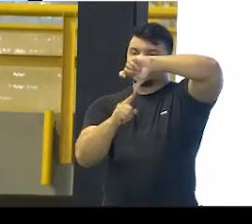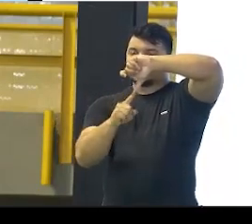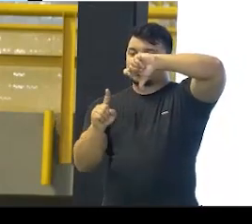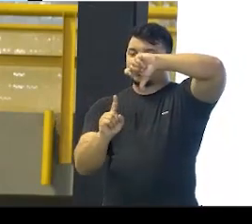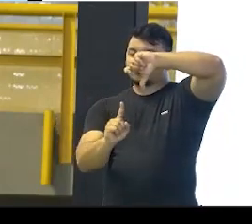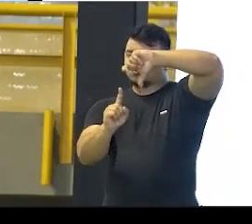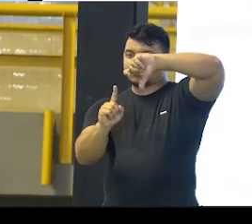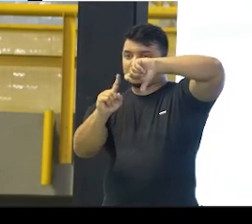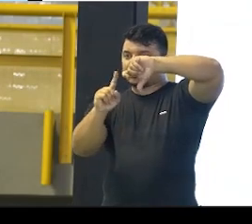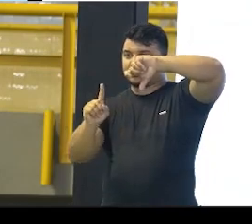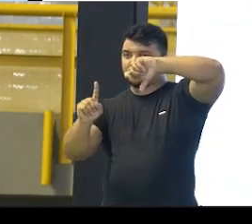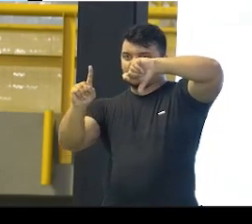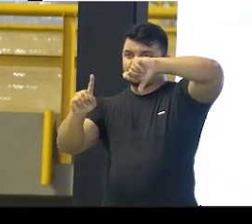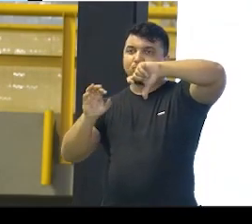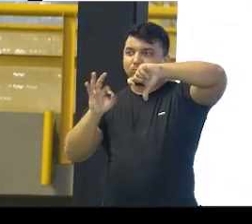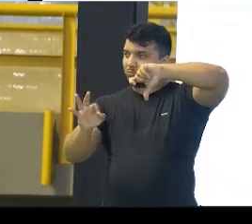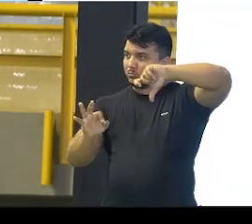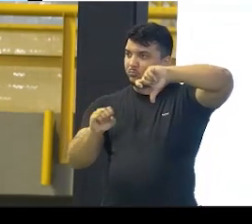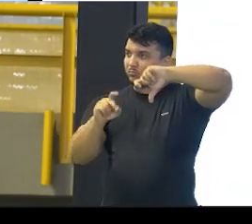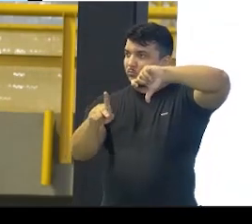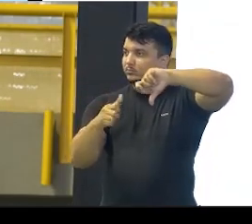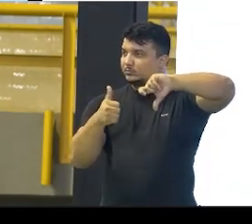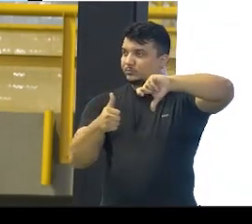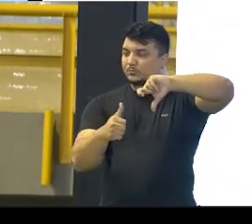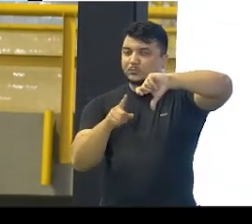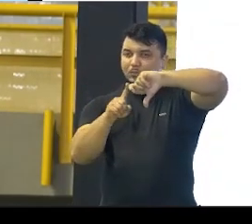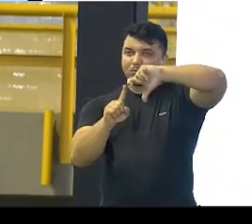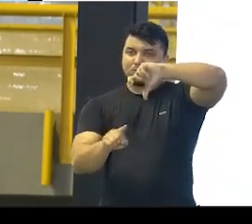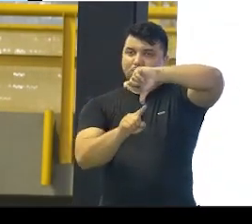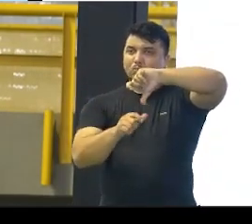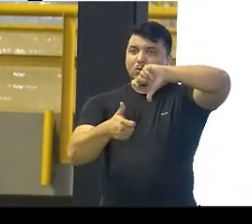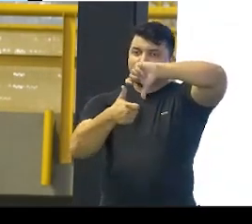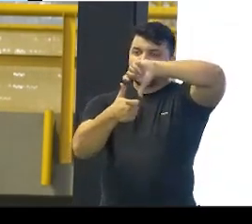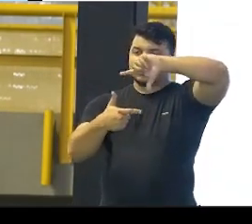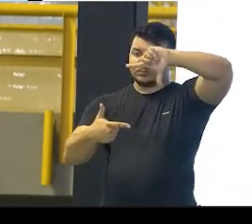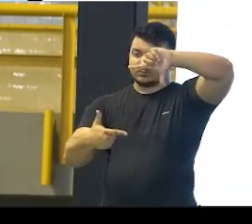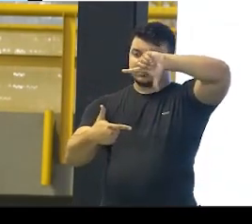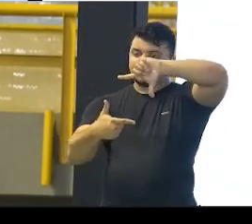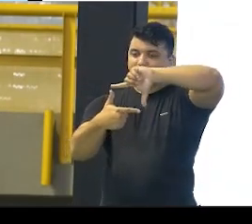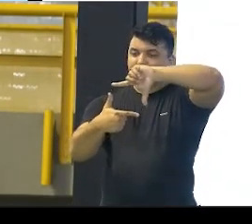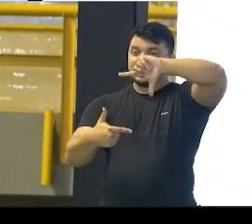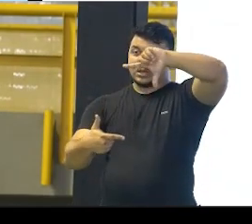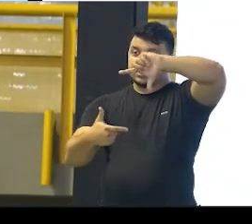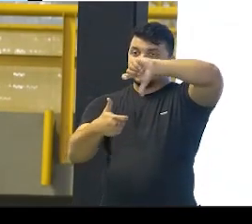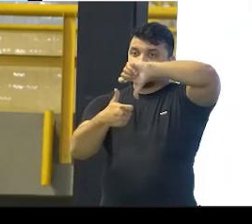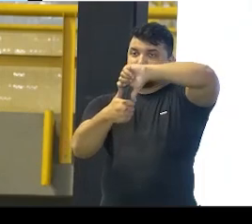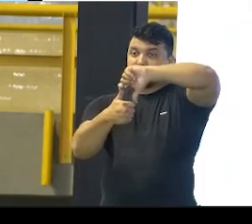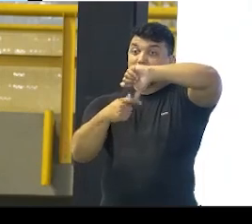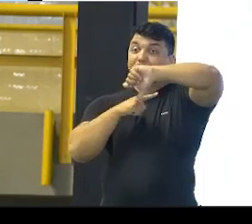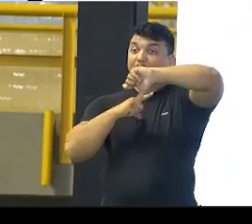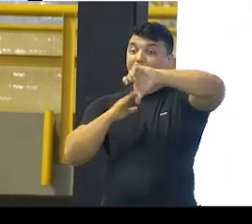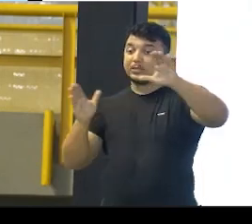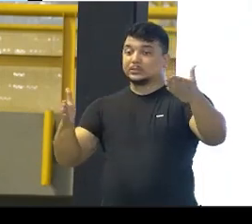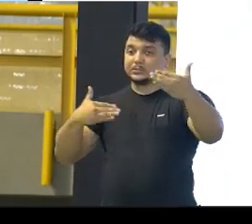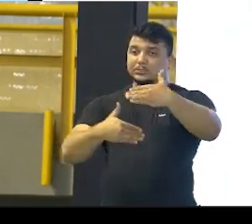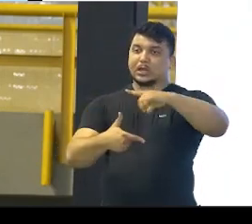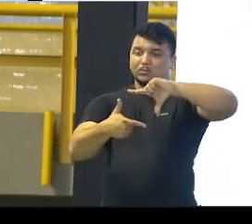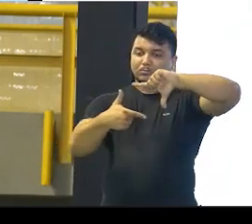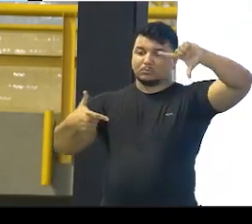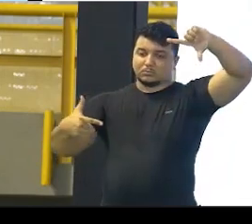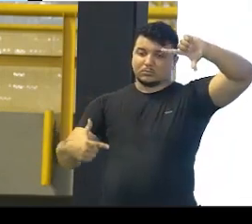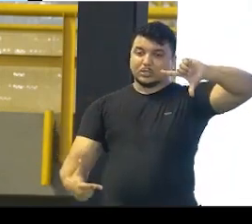Denis Gleison está vendendo uma casa de 60 metros quadrados. O que significa isso? Emine Glauci comprou